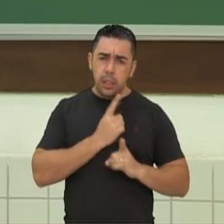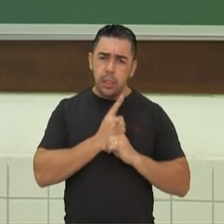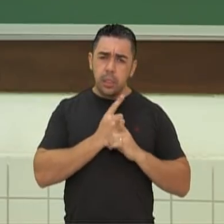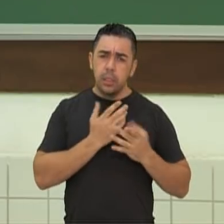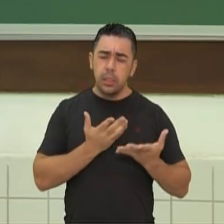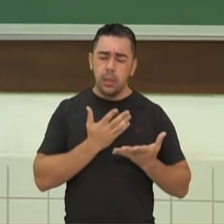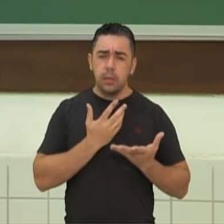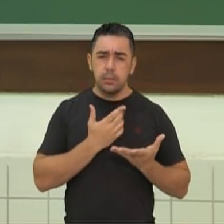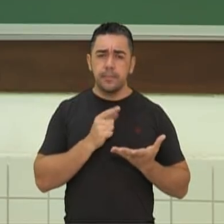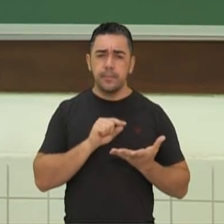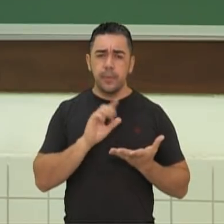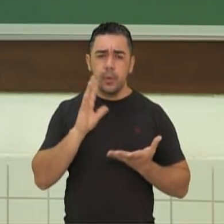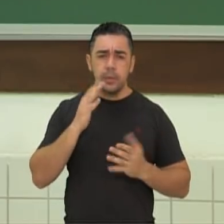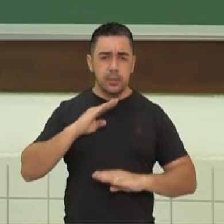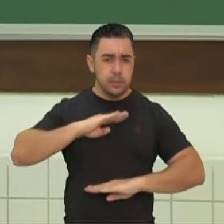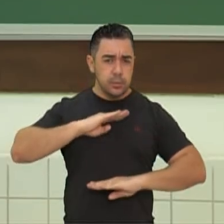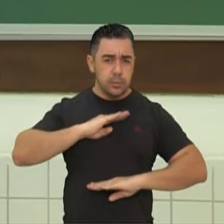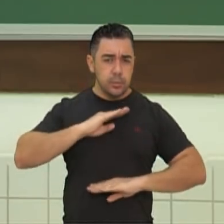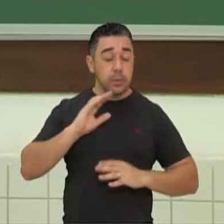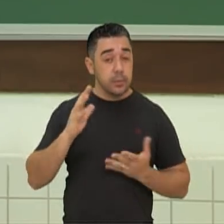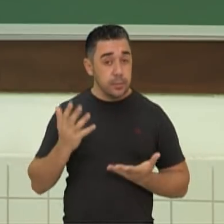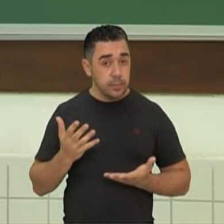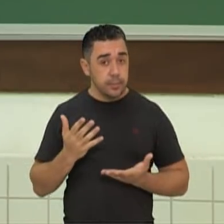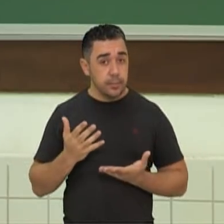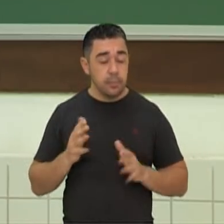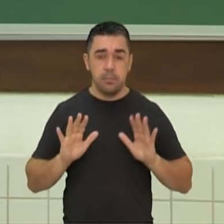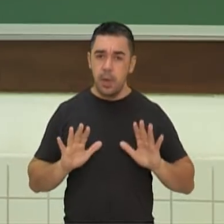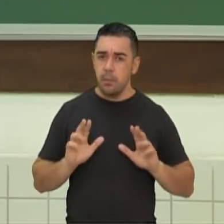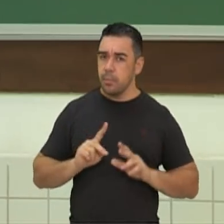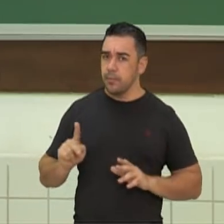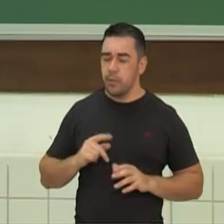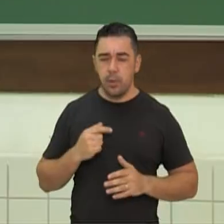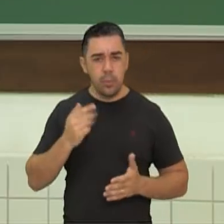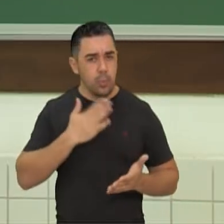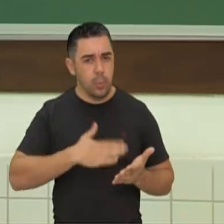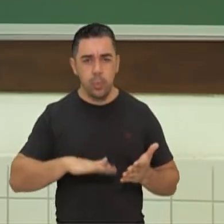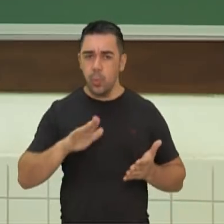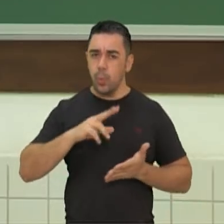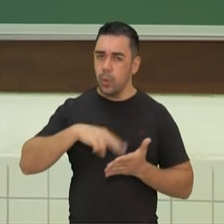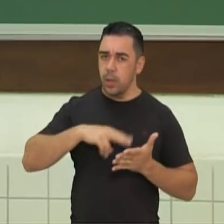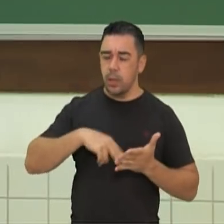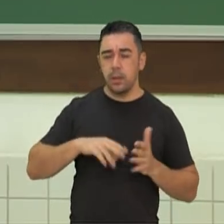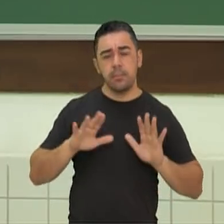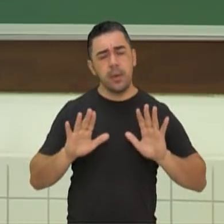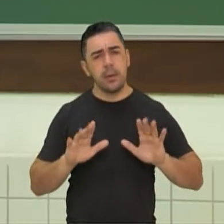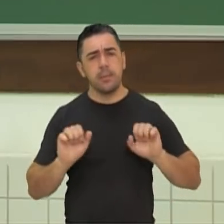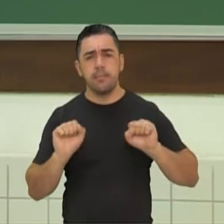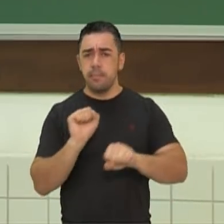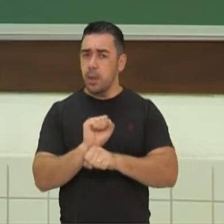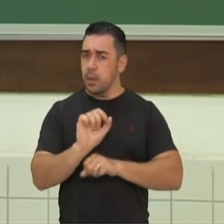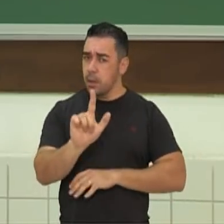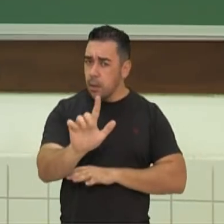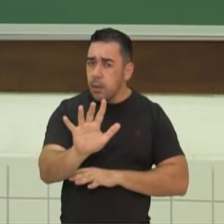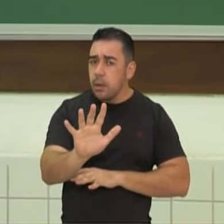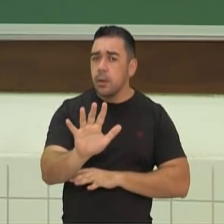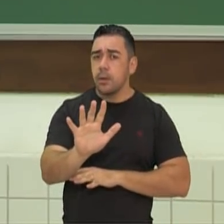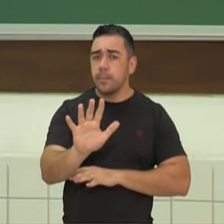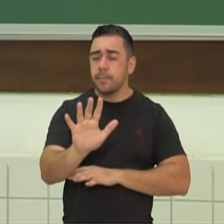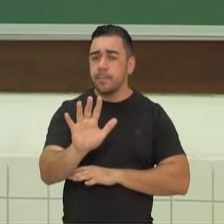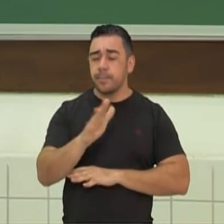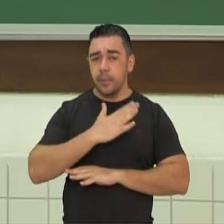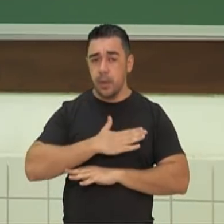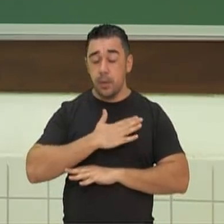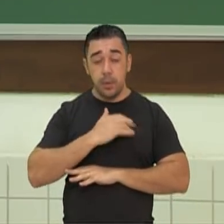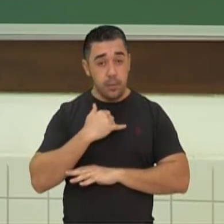aquela situação, com aquela circunstância. Ah, professor, eu não gosto de ler. Peraí, vamos com calma, peraí.